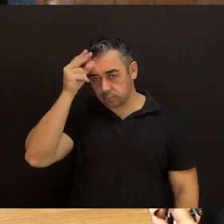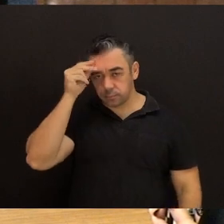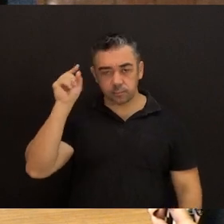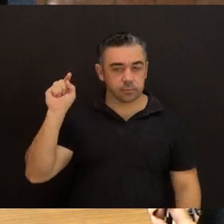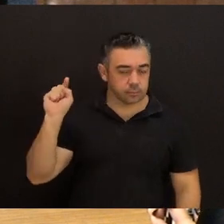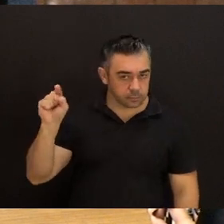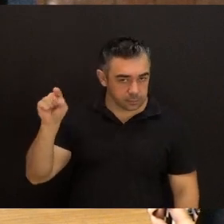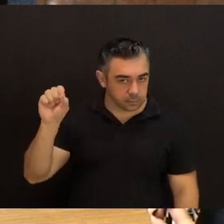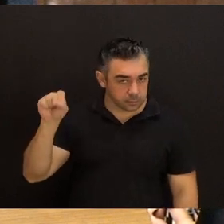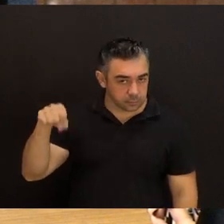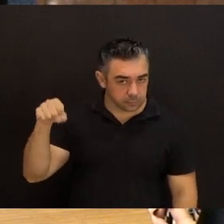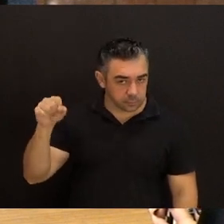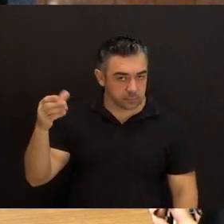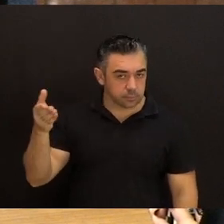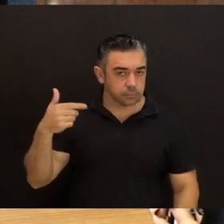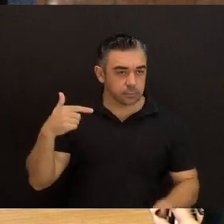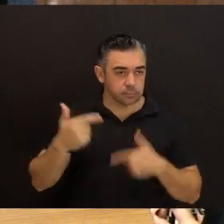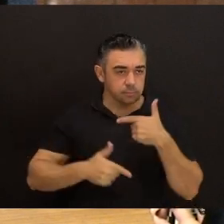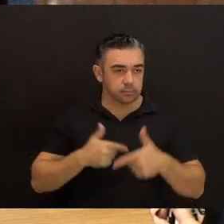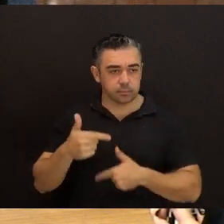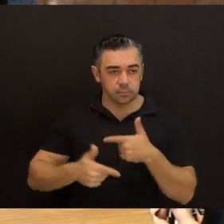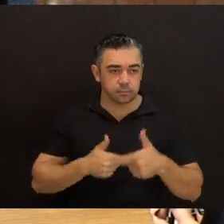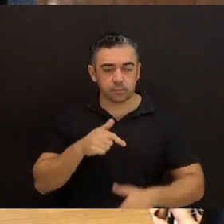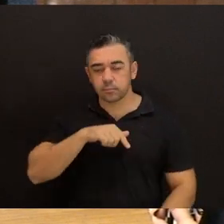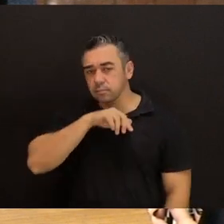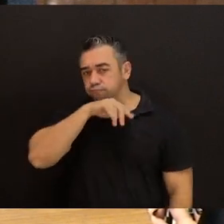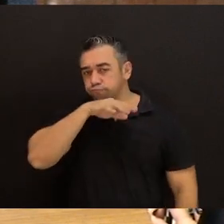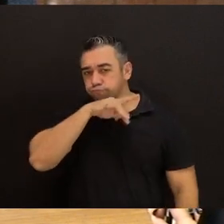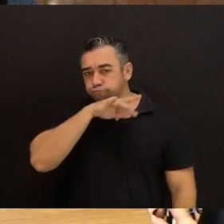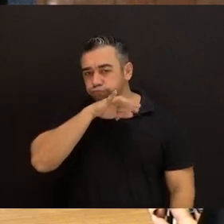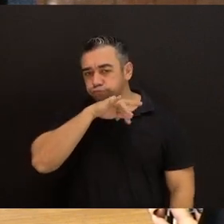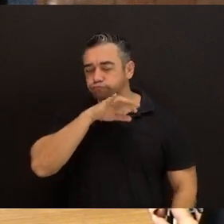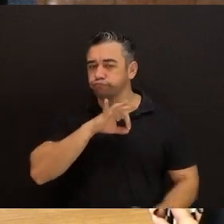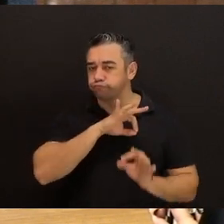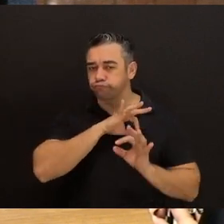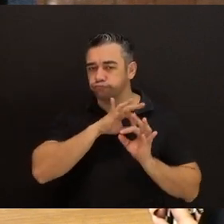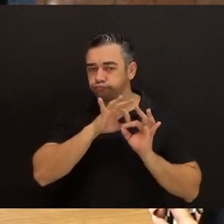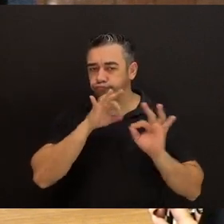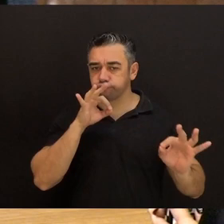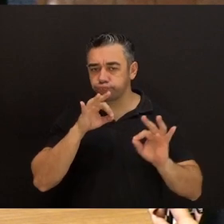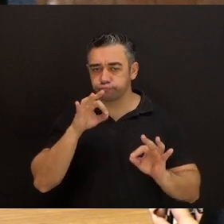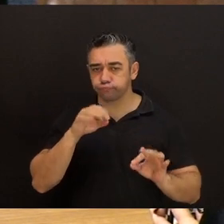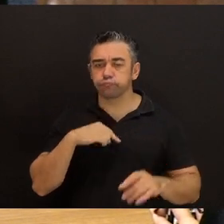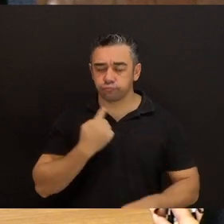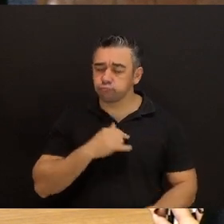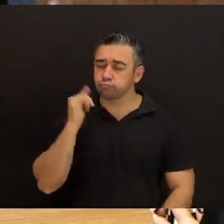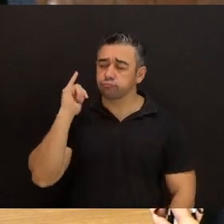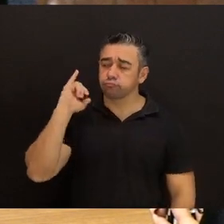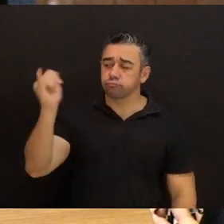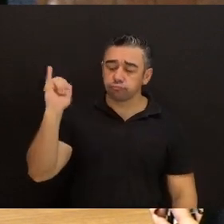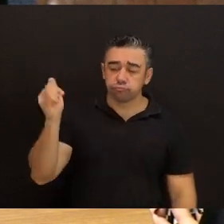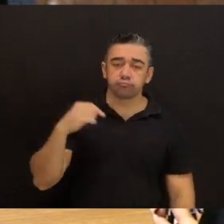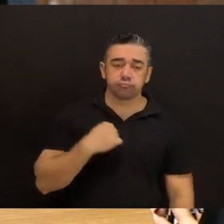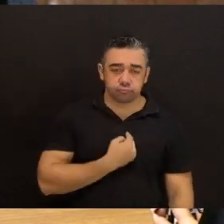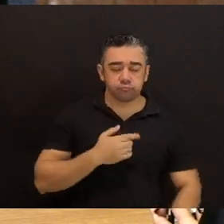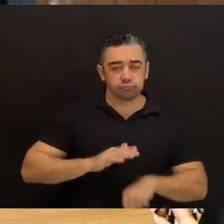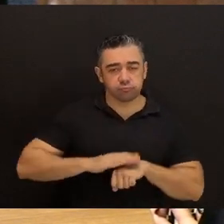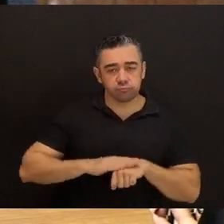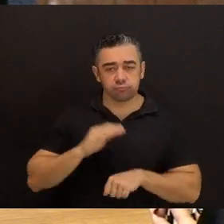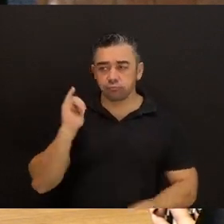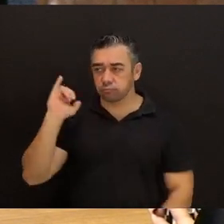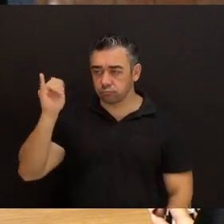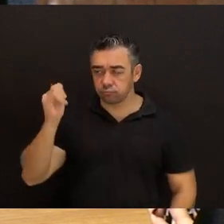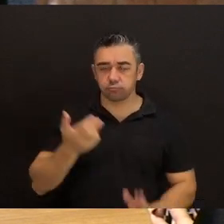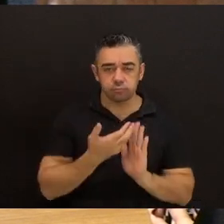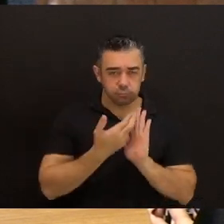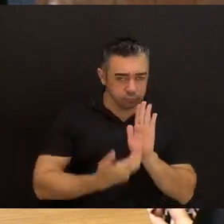vem fazendo um trabalho muito longe daquilo que deveria fazer mas nós vamos avisar é a nossa função Vamos fazer um